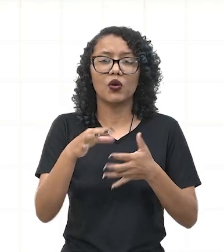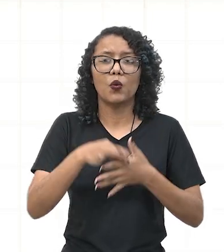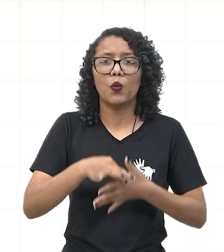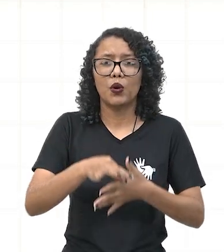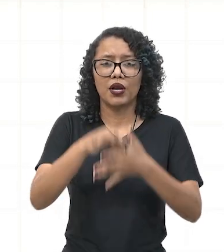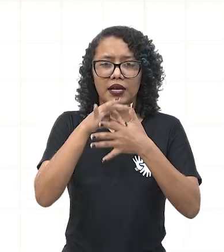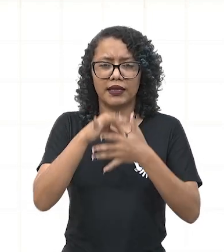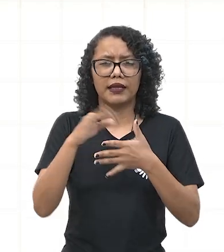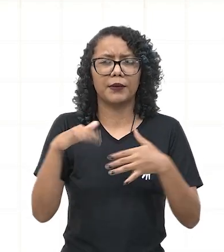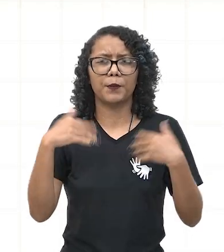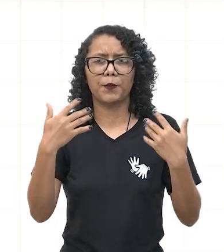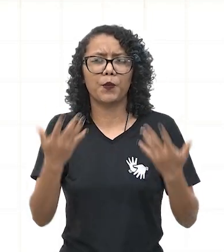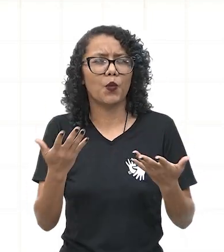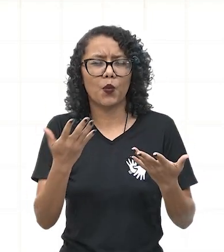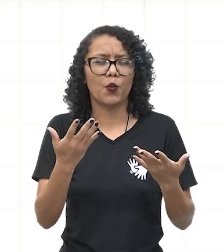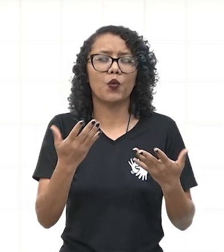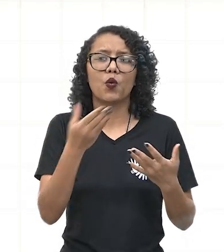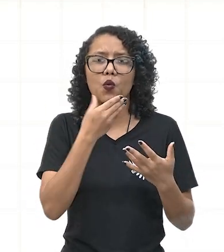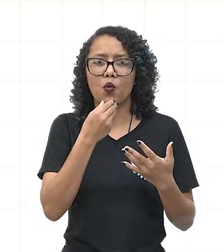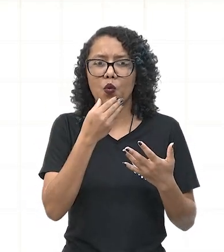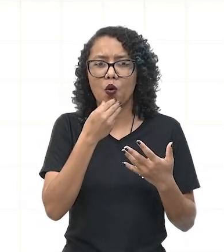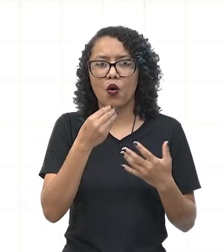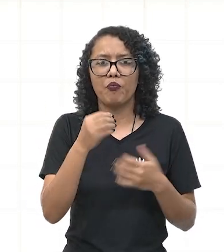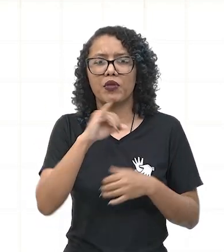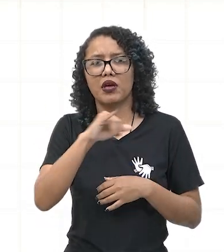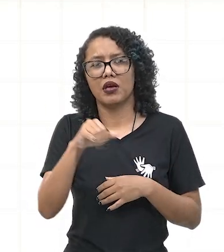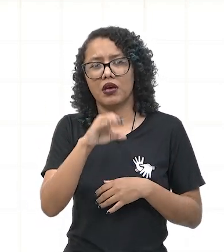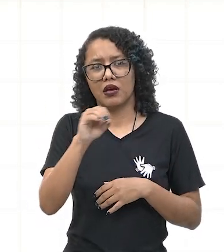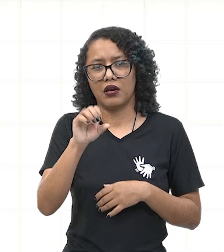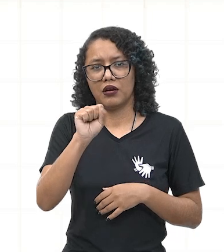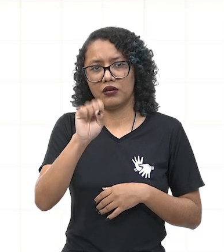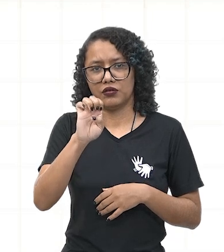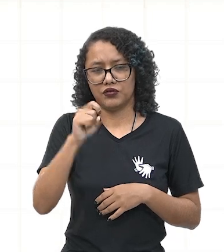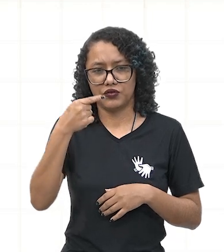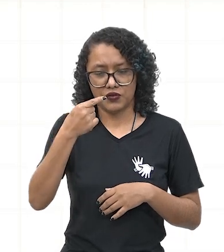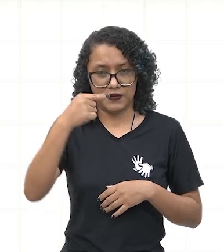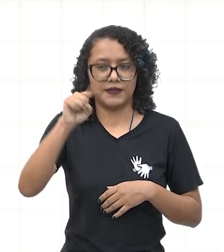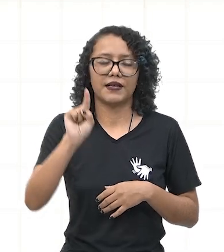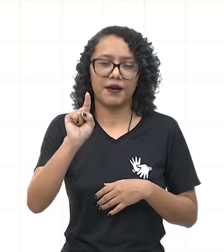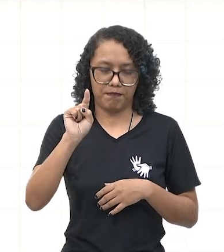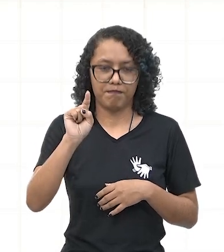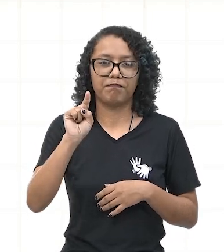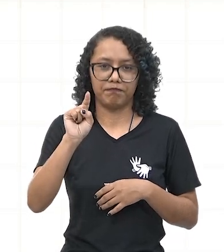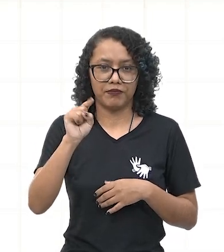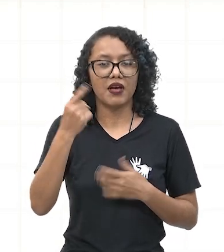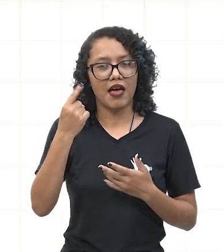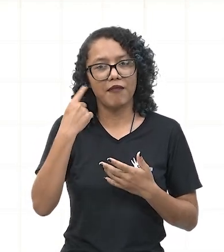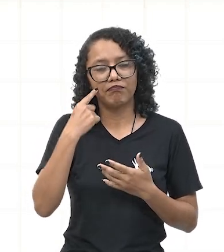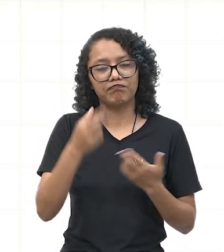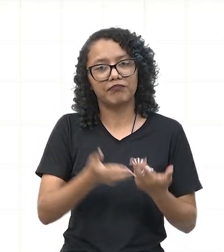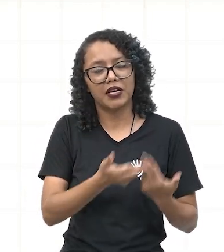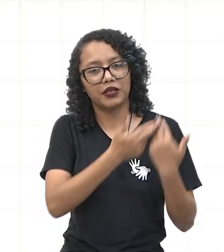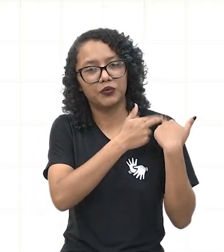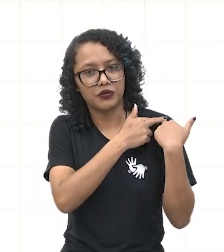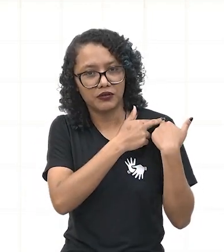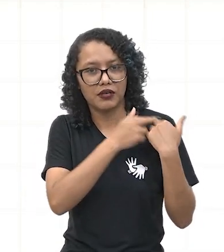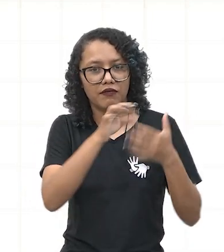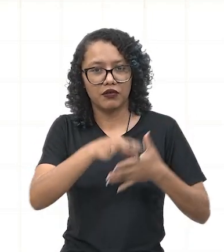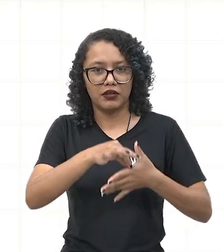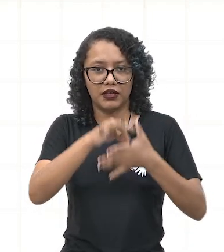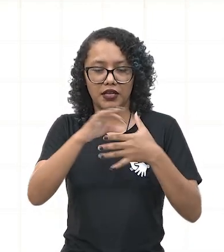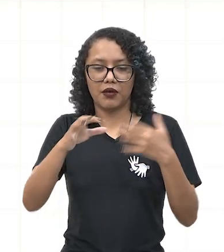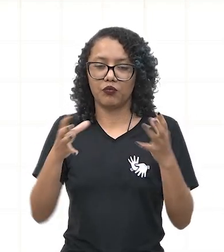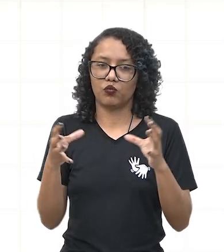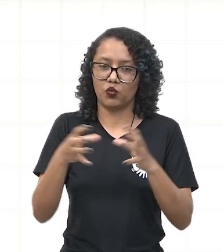Quem vai ser o líder dessa revolta? Almirante Custódio José de Melo. Ele que vai ser o responsável pela liderança da Revolta